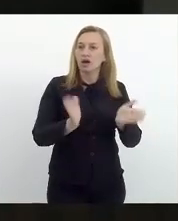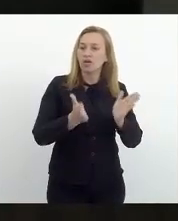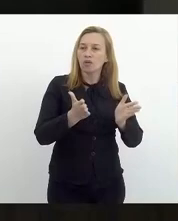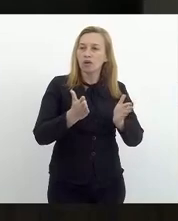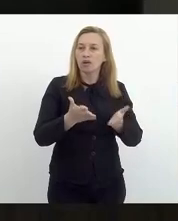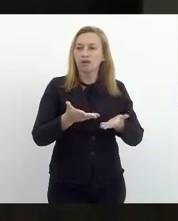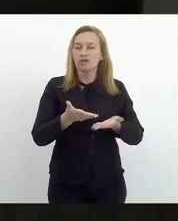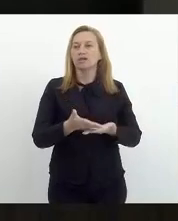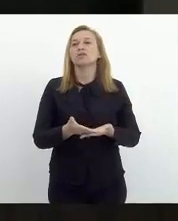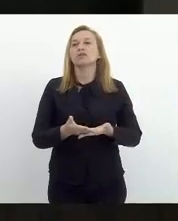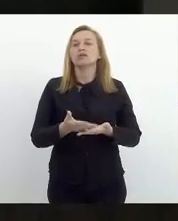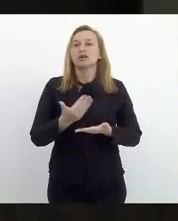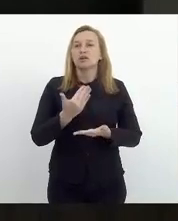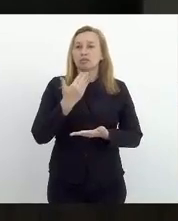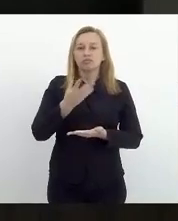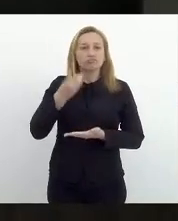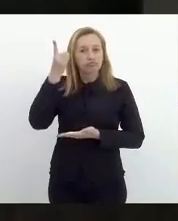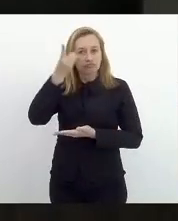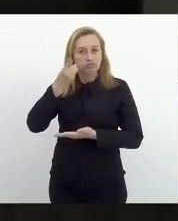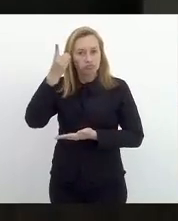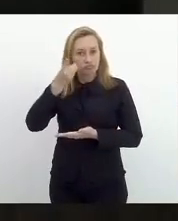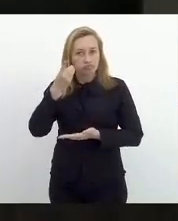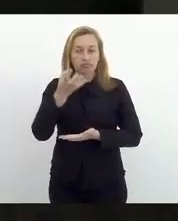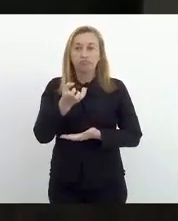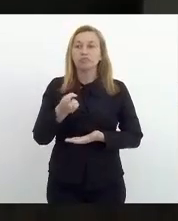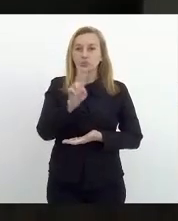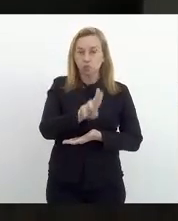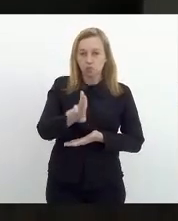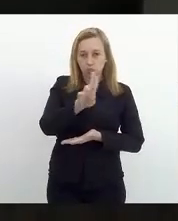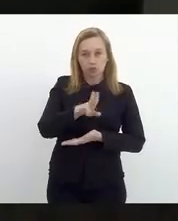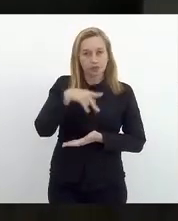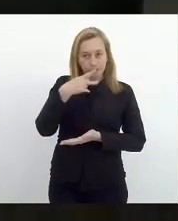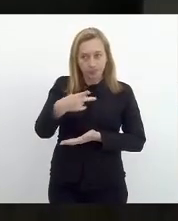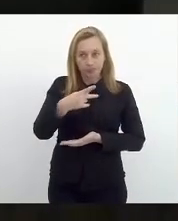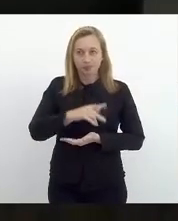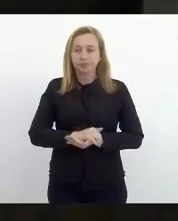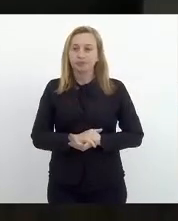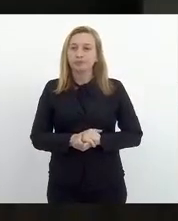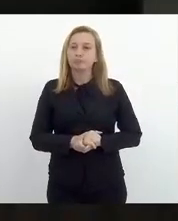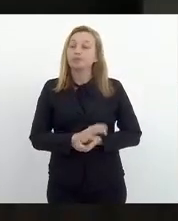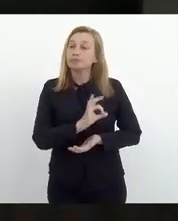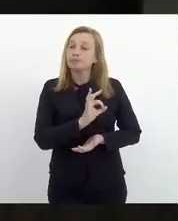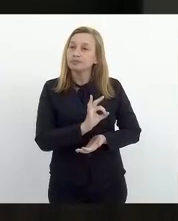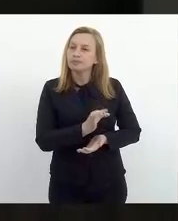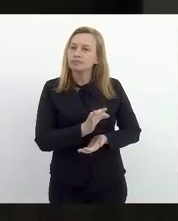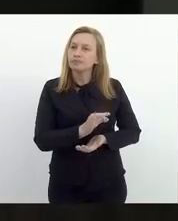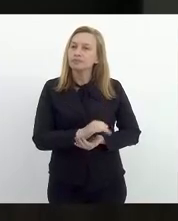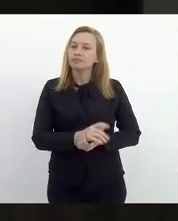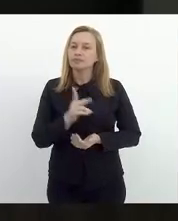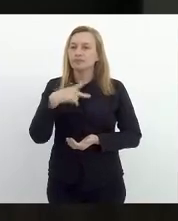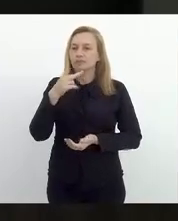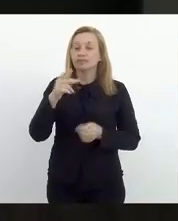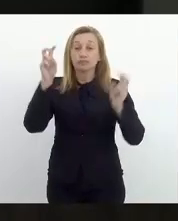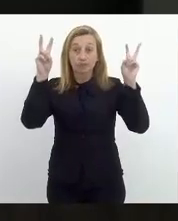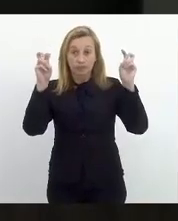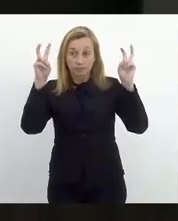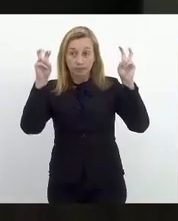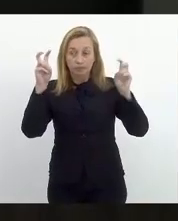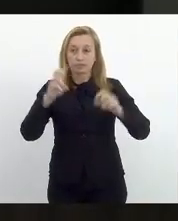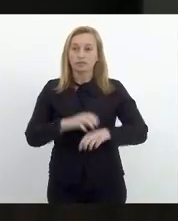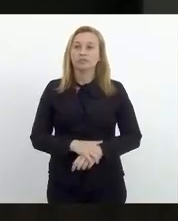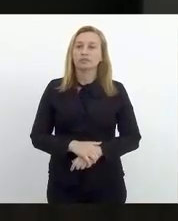abrir a palavra para os deputados que queiram fazer uso da palavra exclusivamente falando sobre a questão